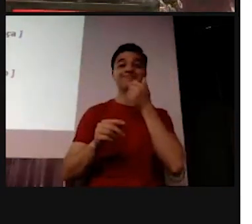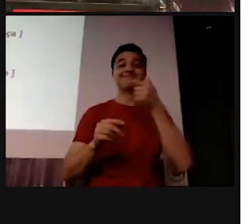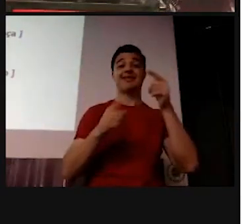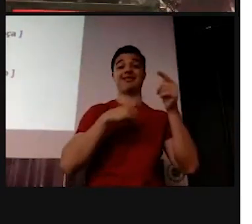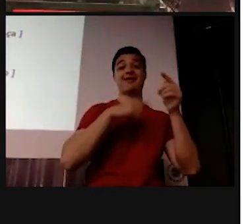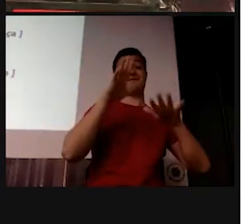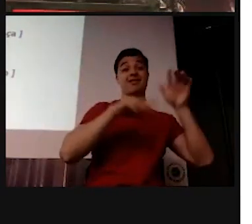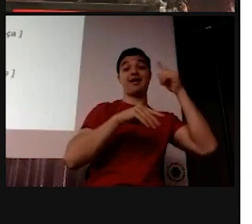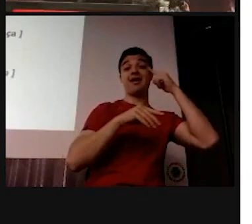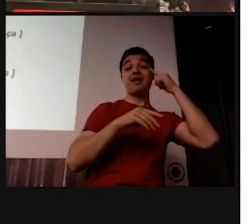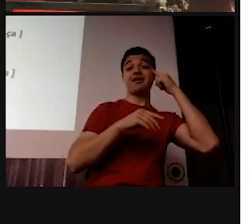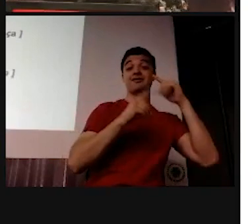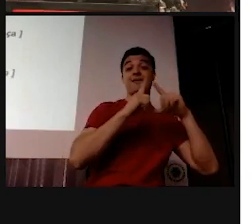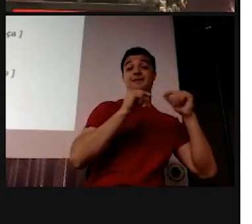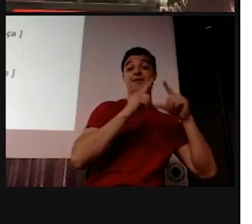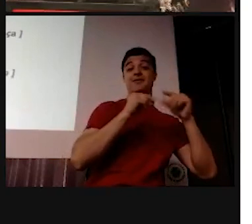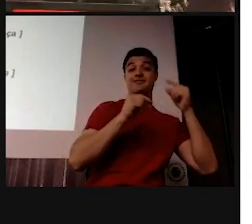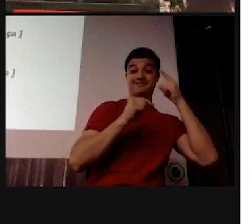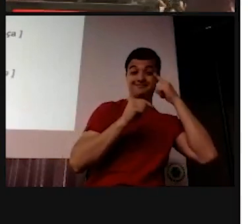muito inteligentes.